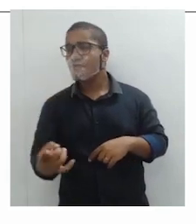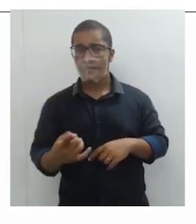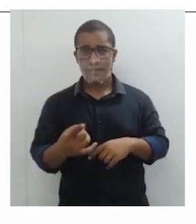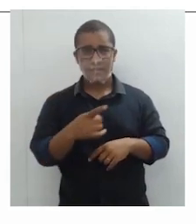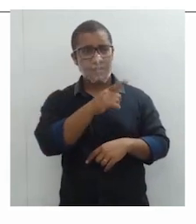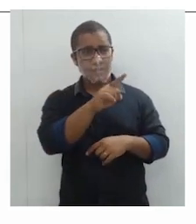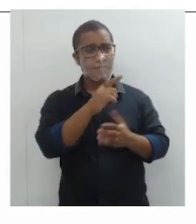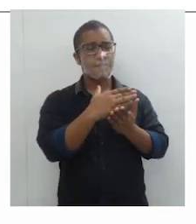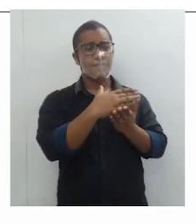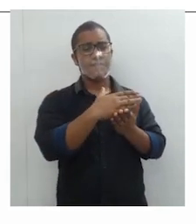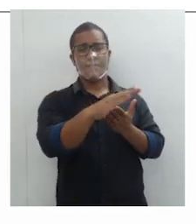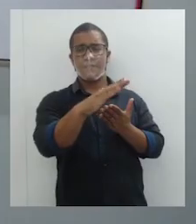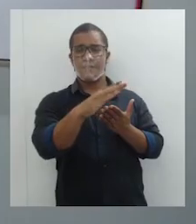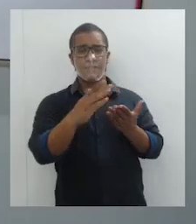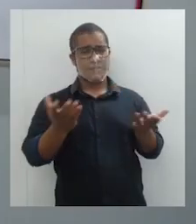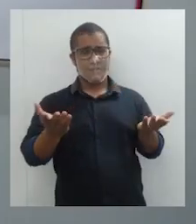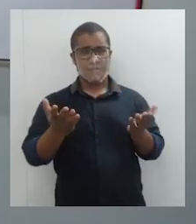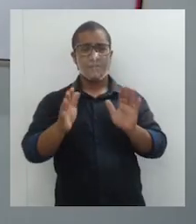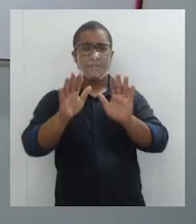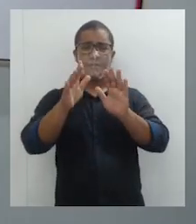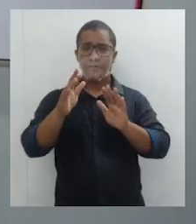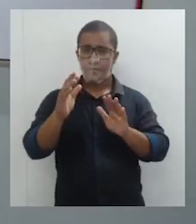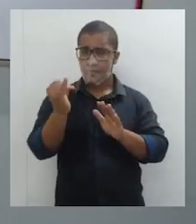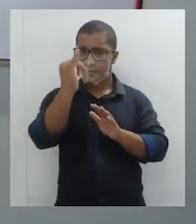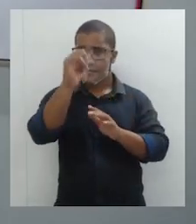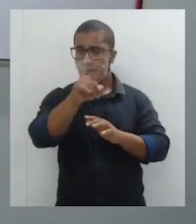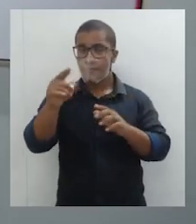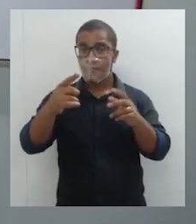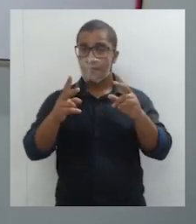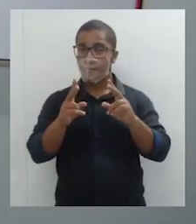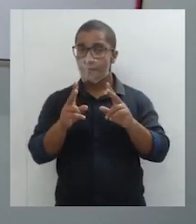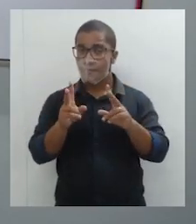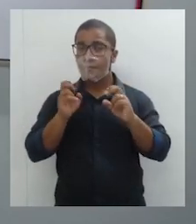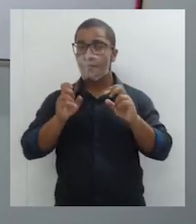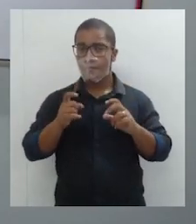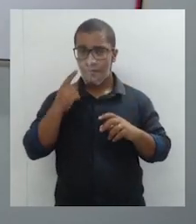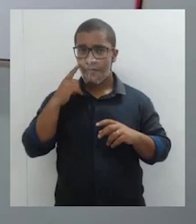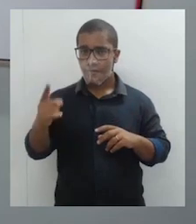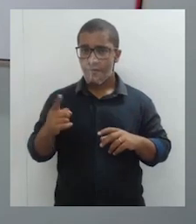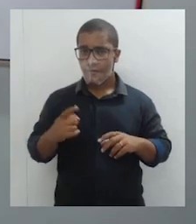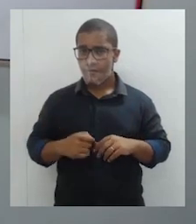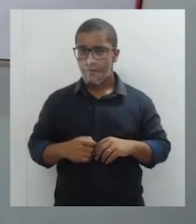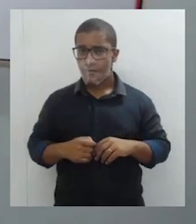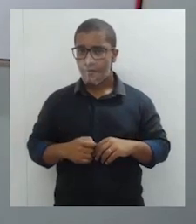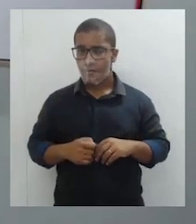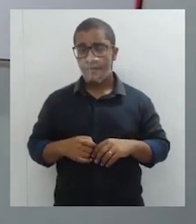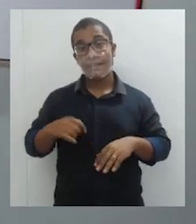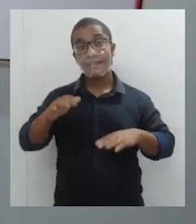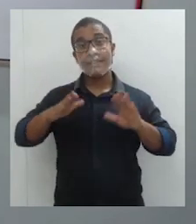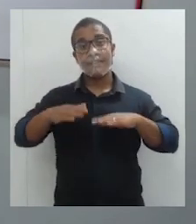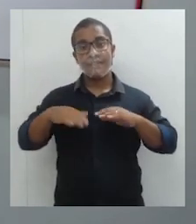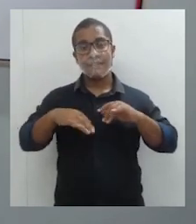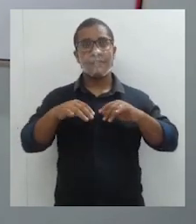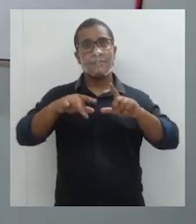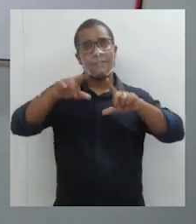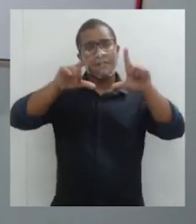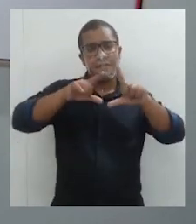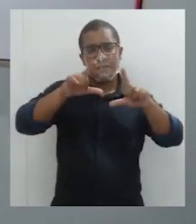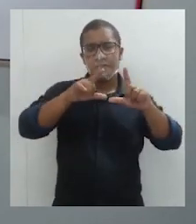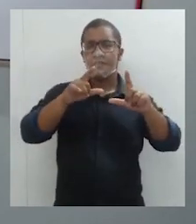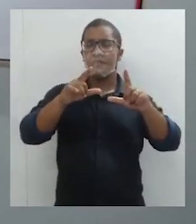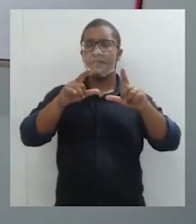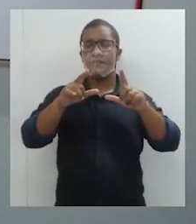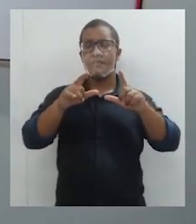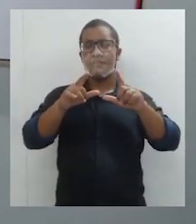social olhando para mim agora é importante observar viram essa questão muitas vezes amiga coloca